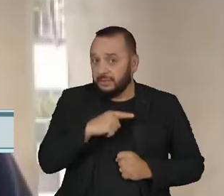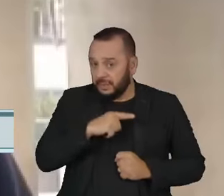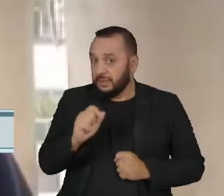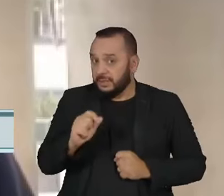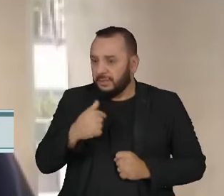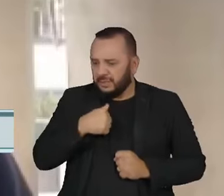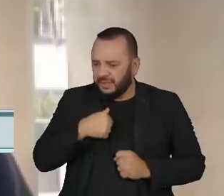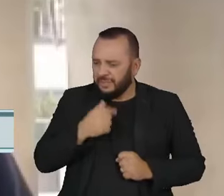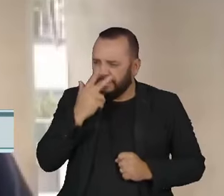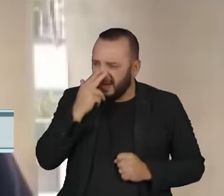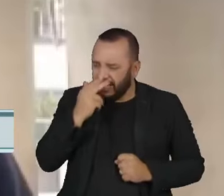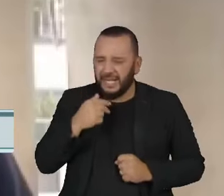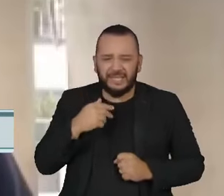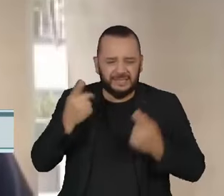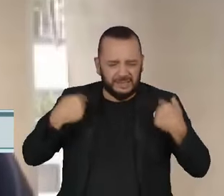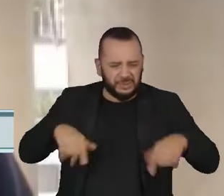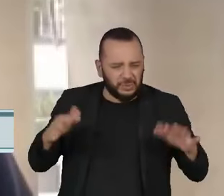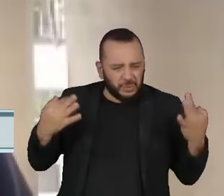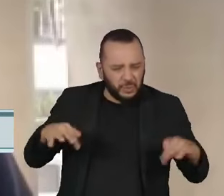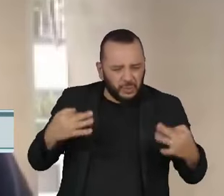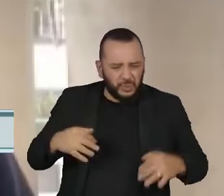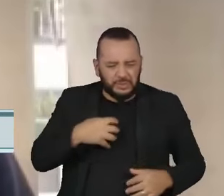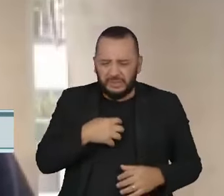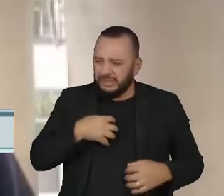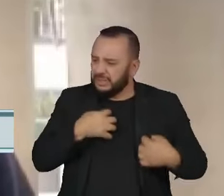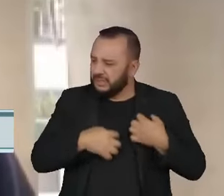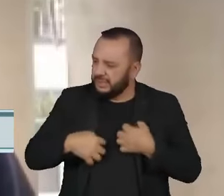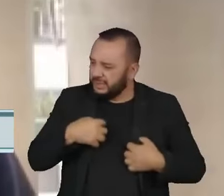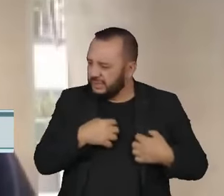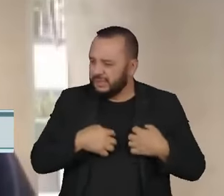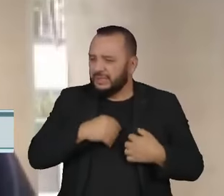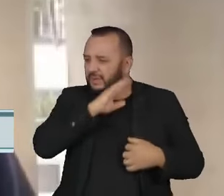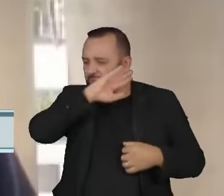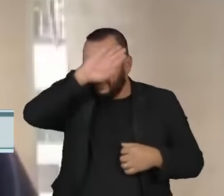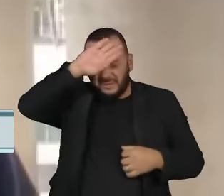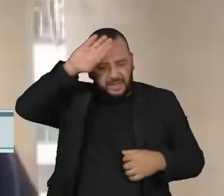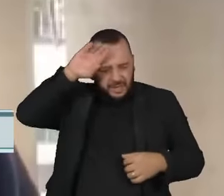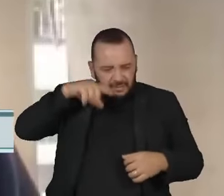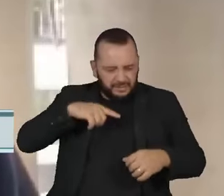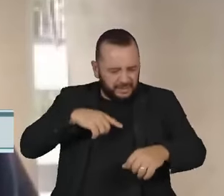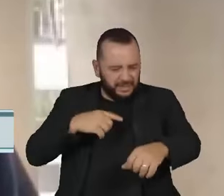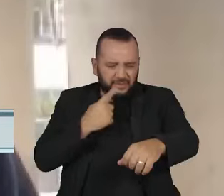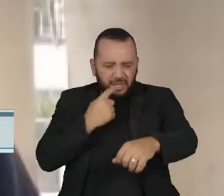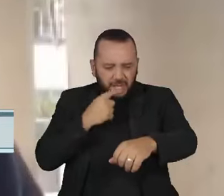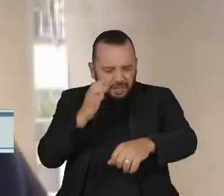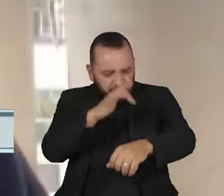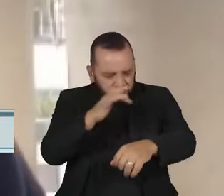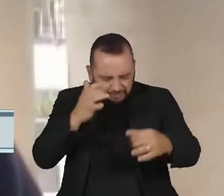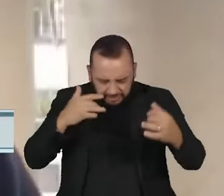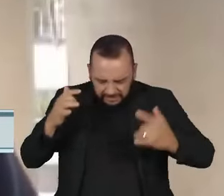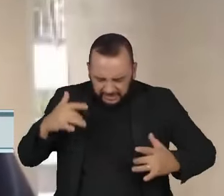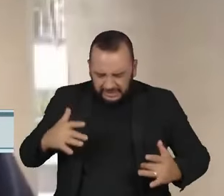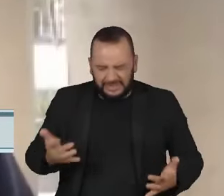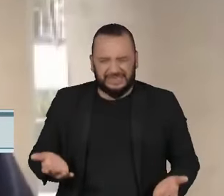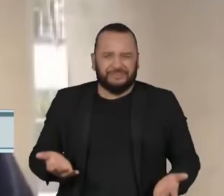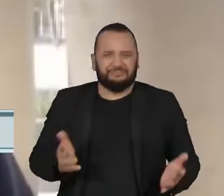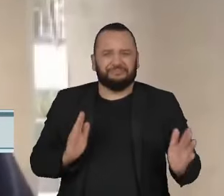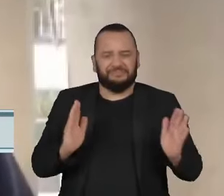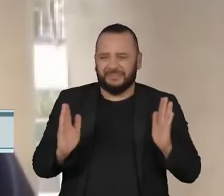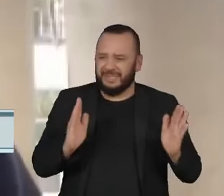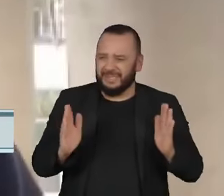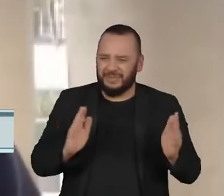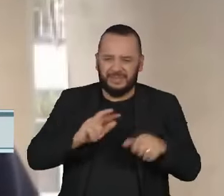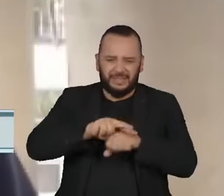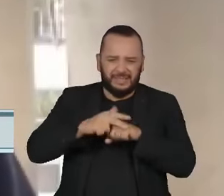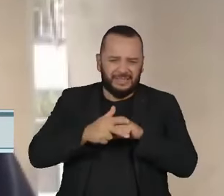com dengue, como dor no corpo, mal-estar, febre, manchas no corpo, mesmo estando fora de um período tradicional da